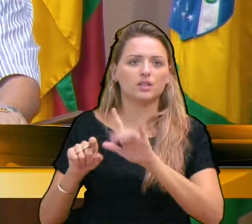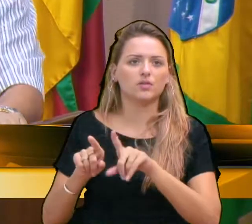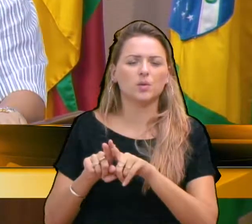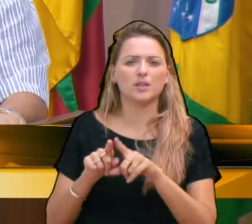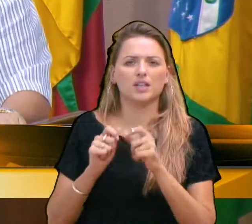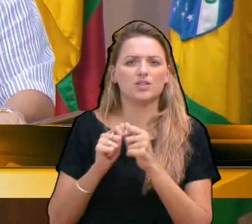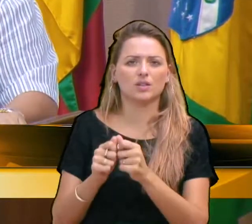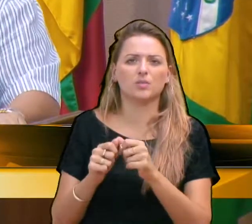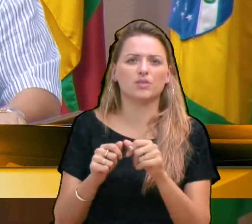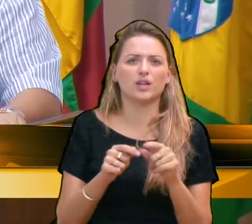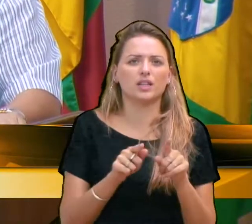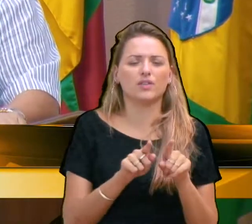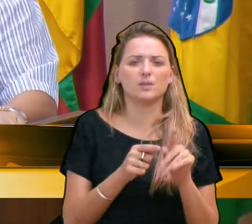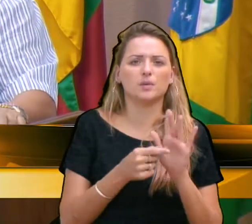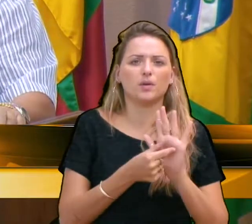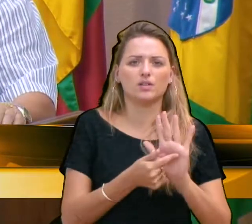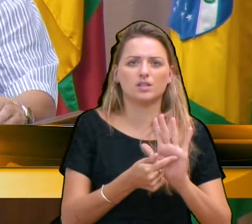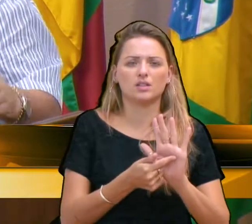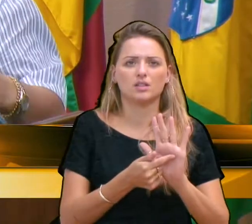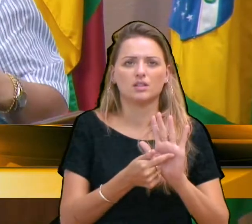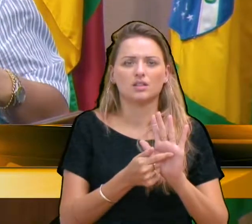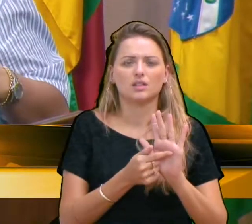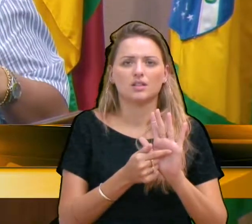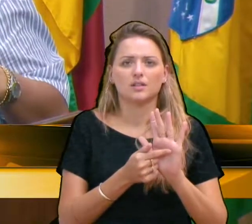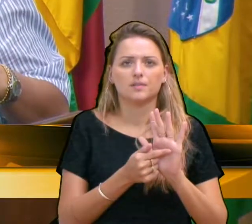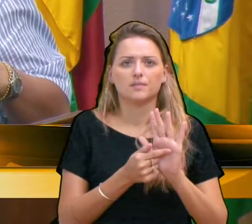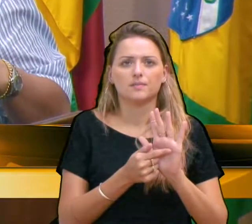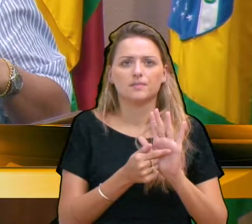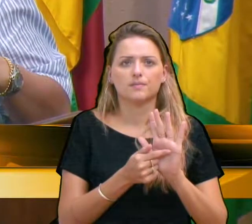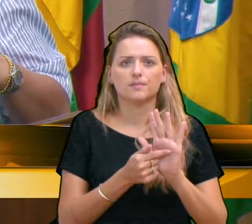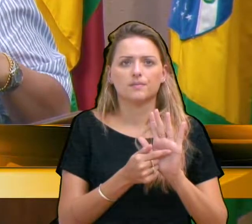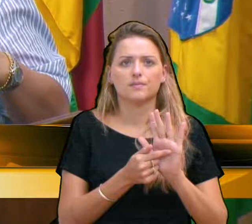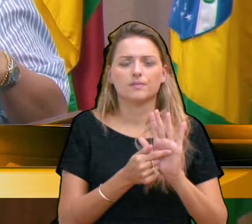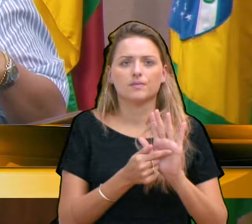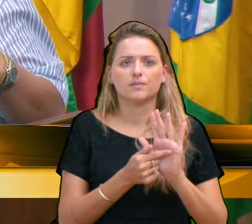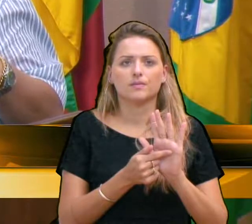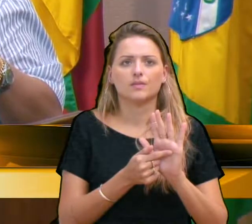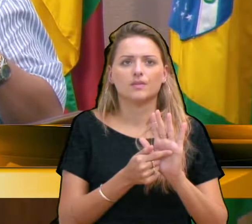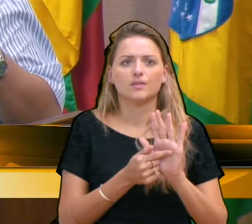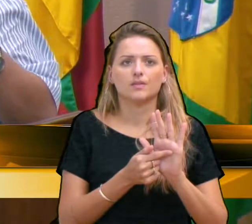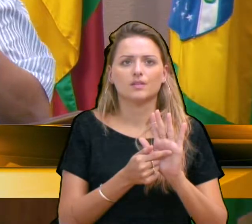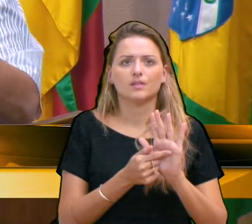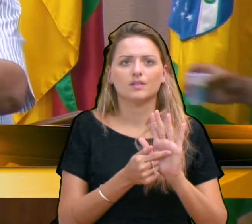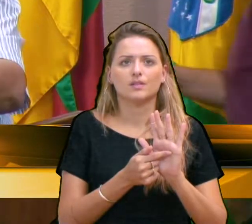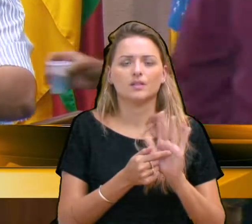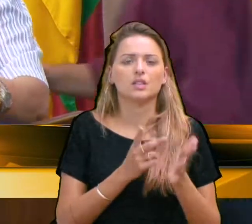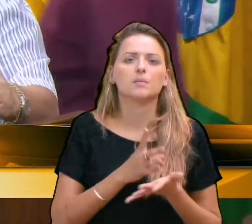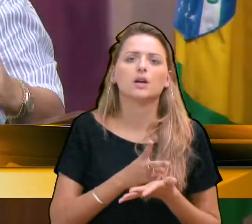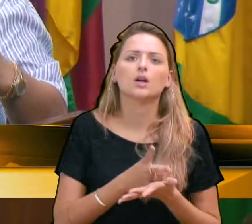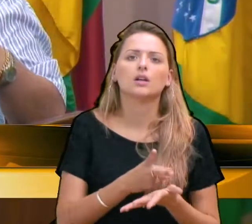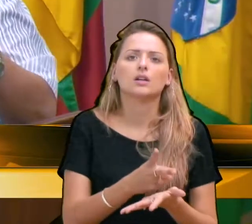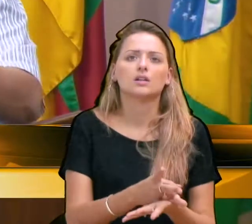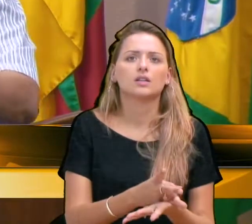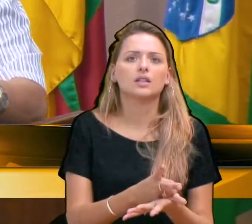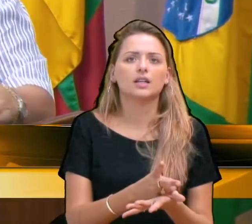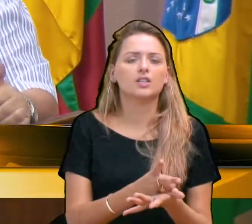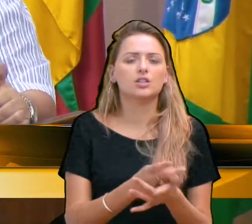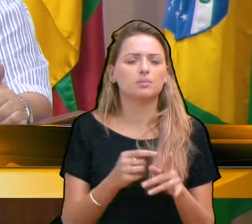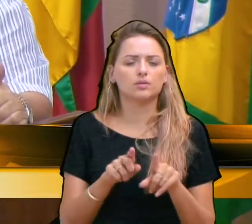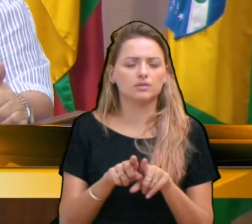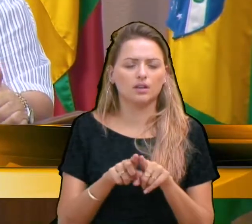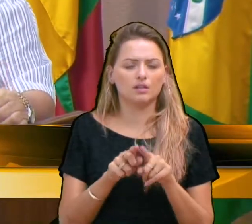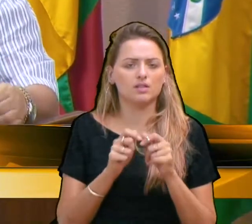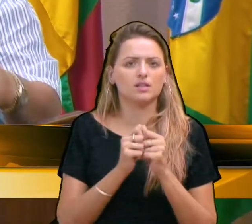pelo vereador Paulo, né? E essa forma permanente de confrontar,